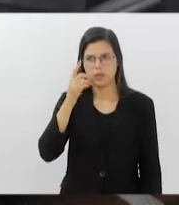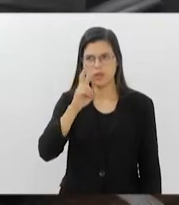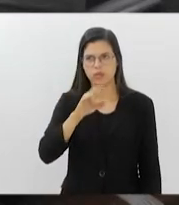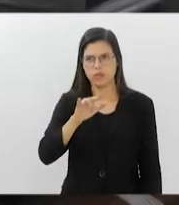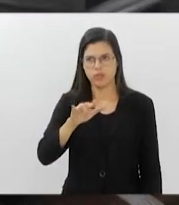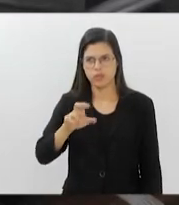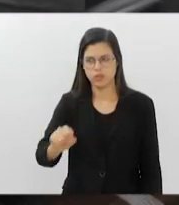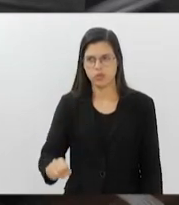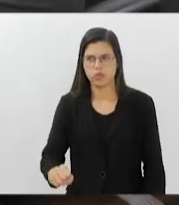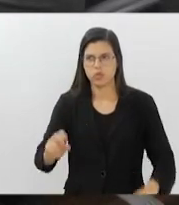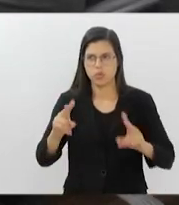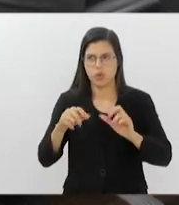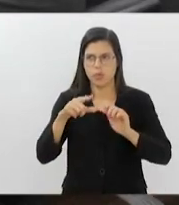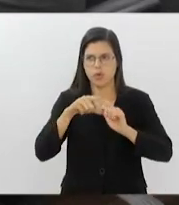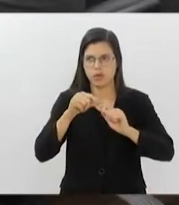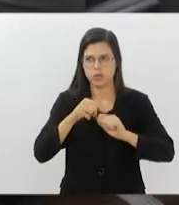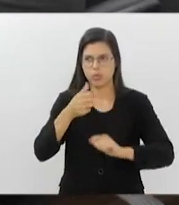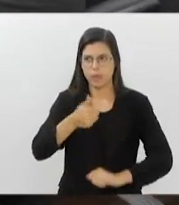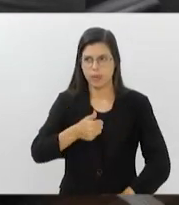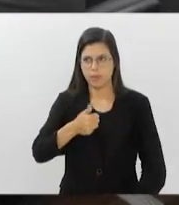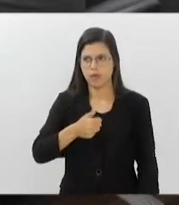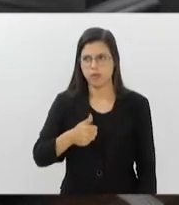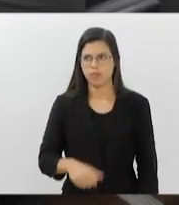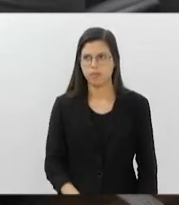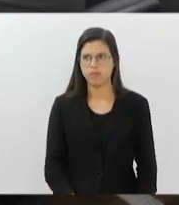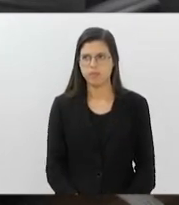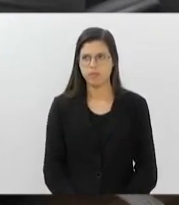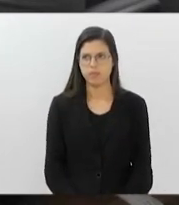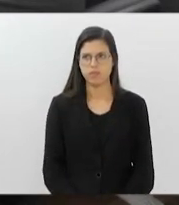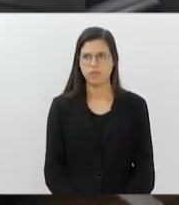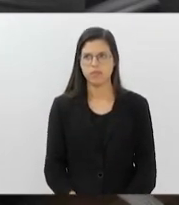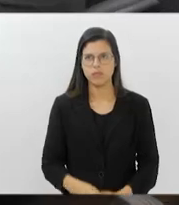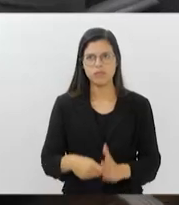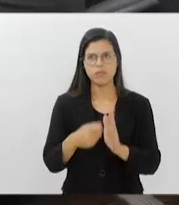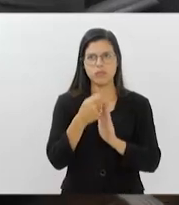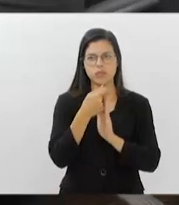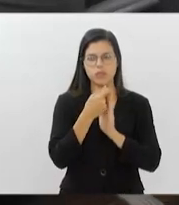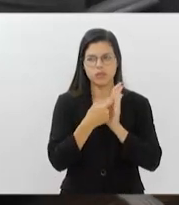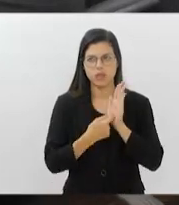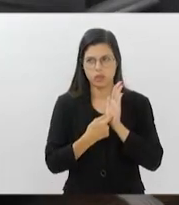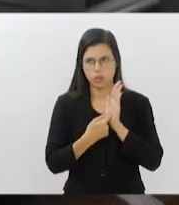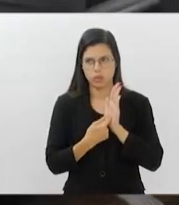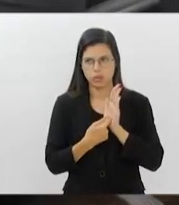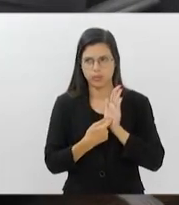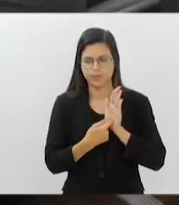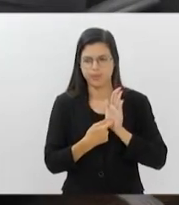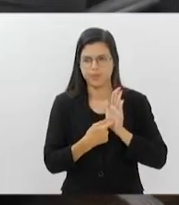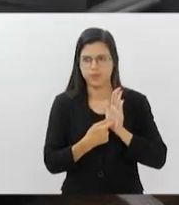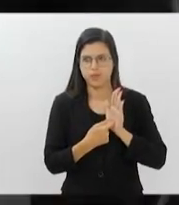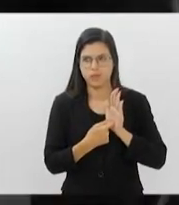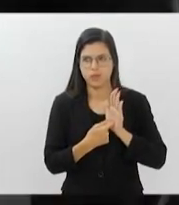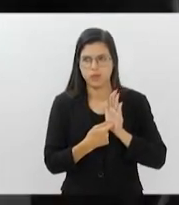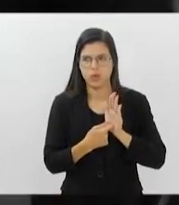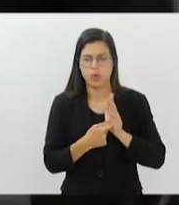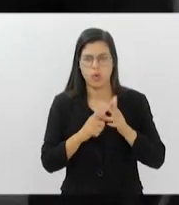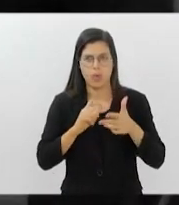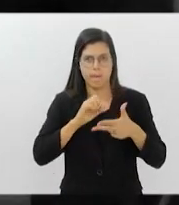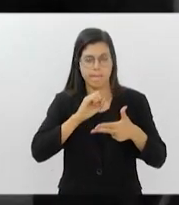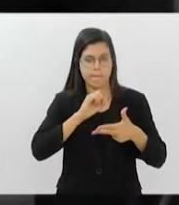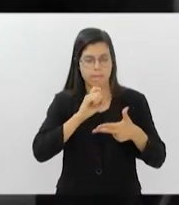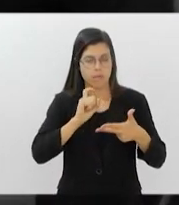Eu, em relação ao artigo 1º, a redação está da seguinte forma. Fica o Poder